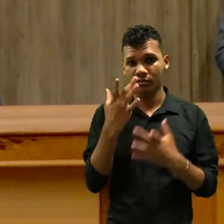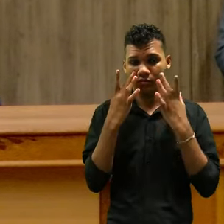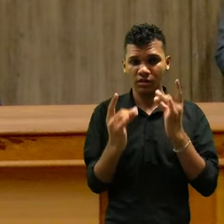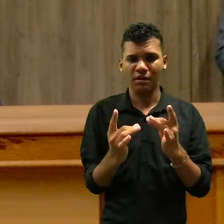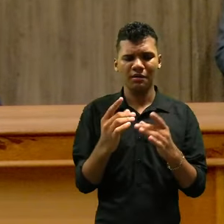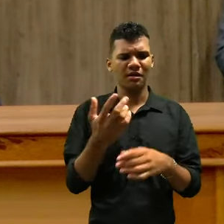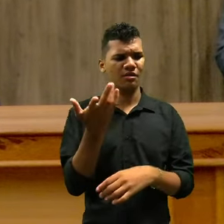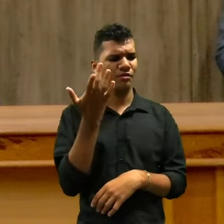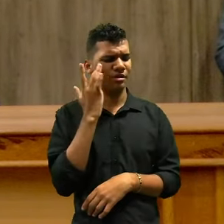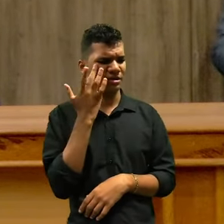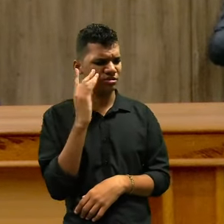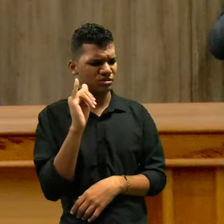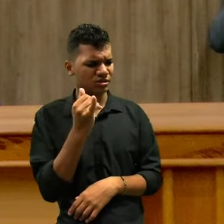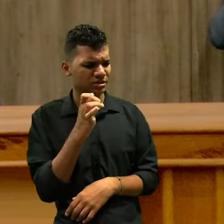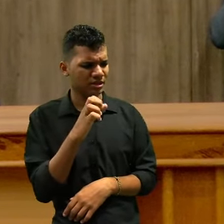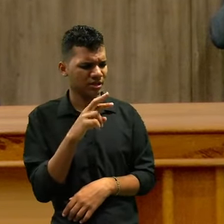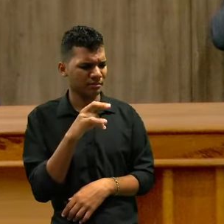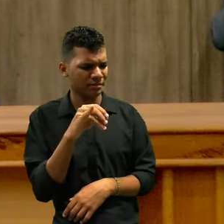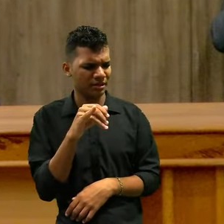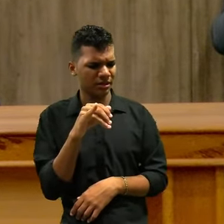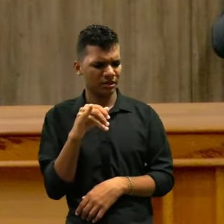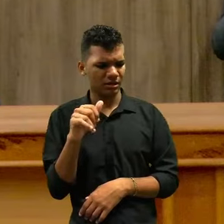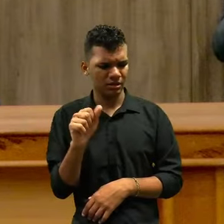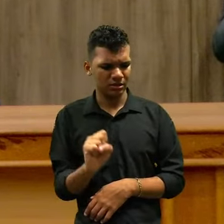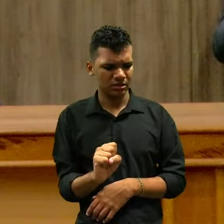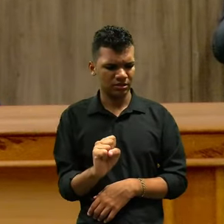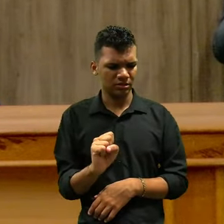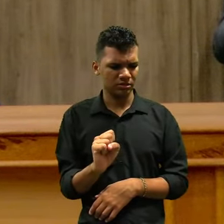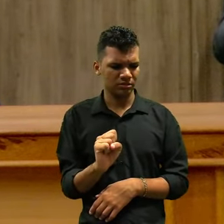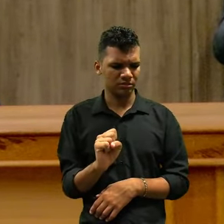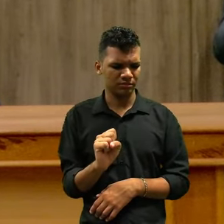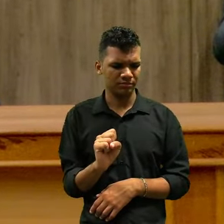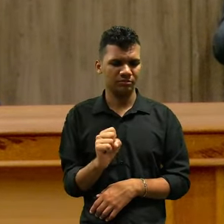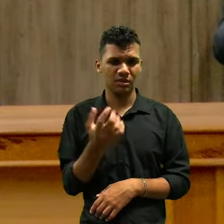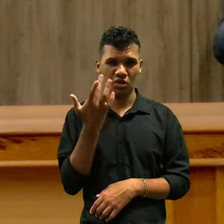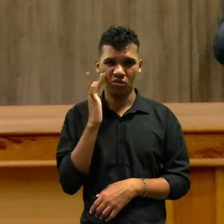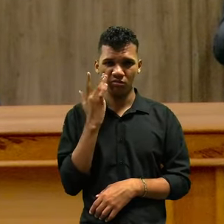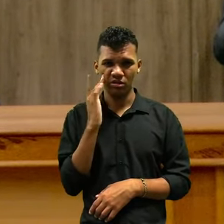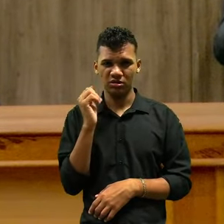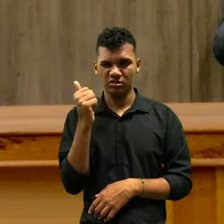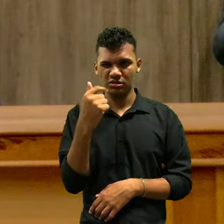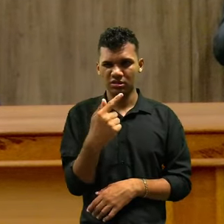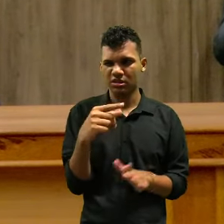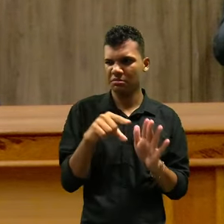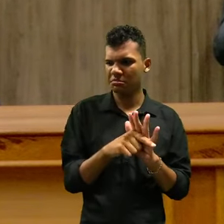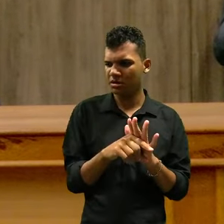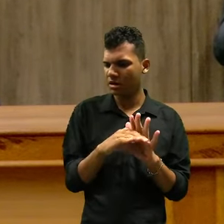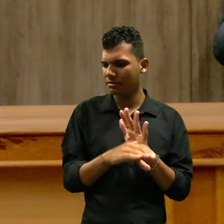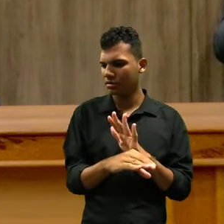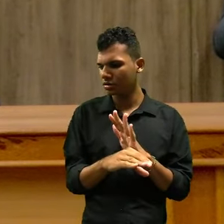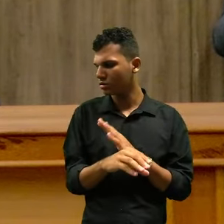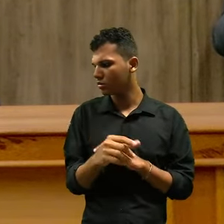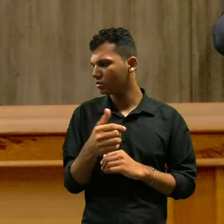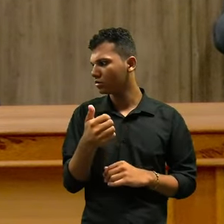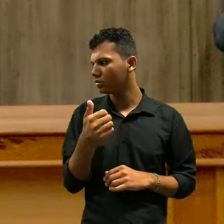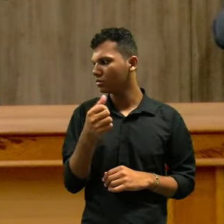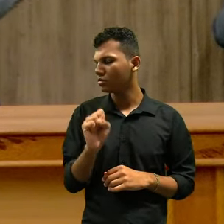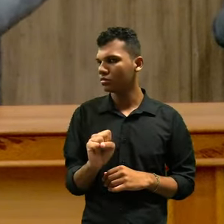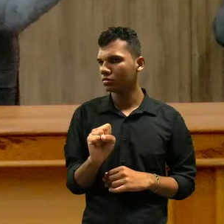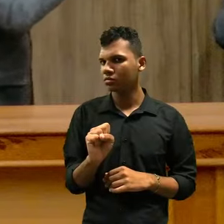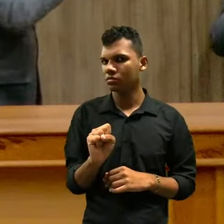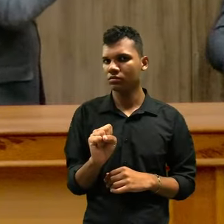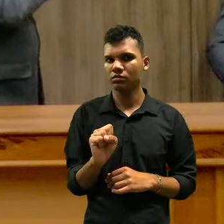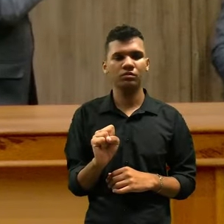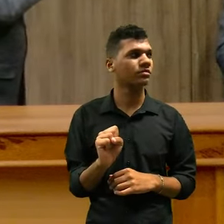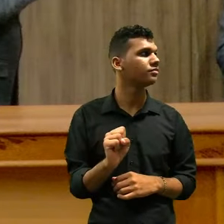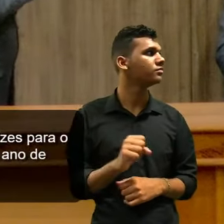Jeremias 178 vê aí coloca aí na tela se não me foge a memória eu não botei aqui tá aí olha aí olha aí